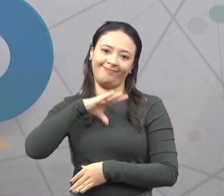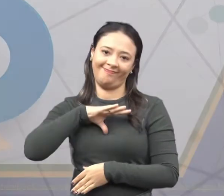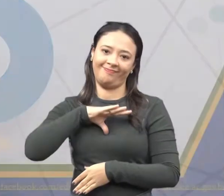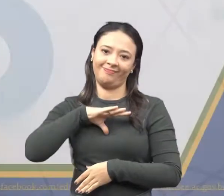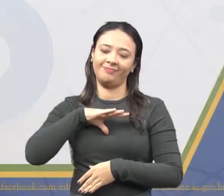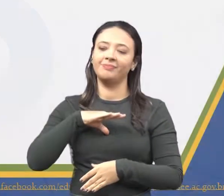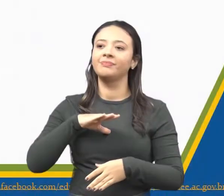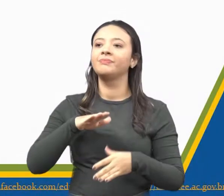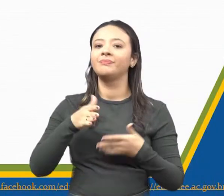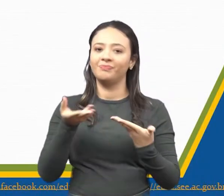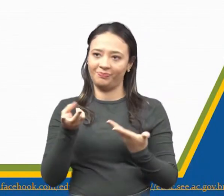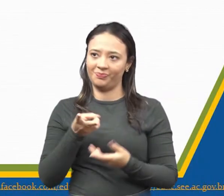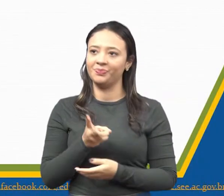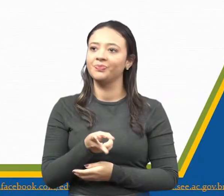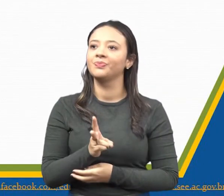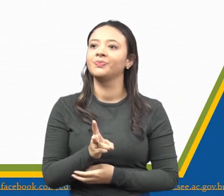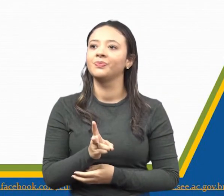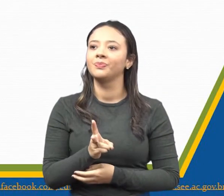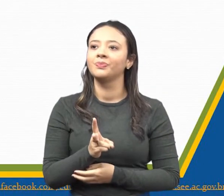continuar.